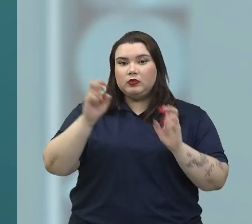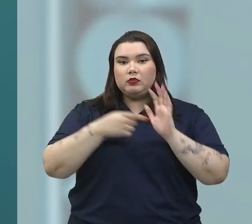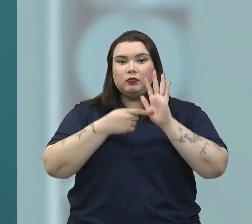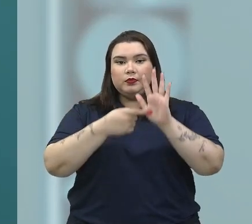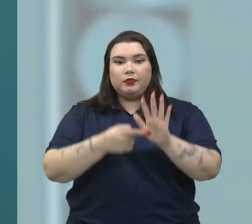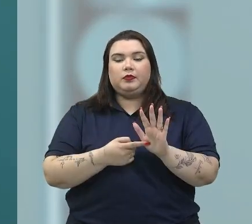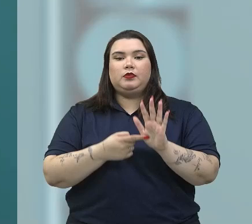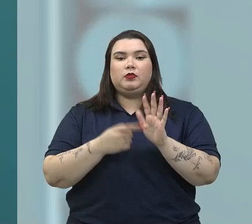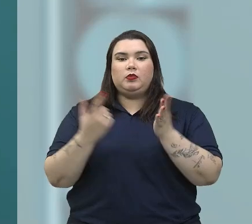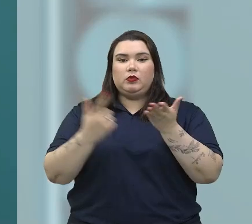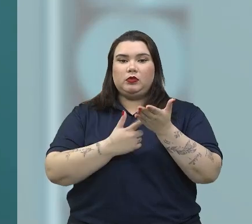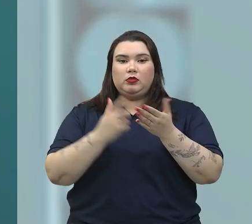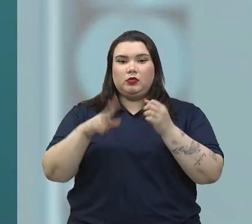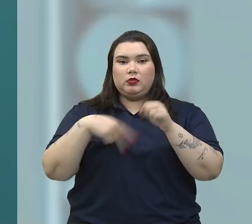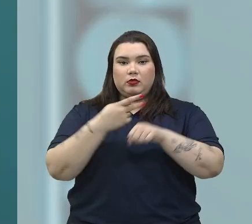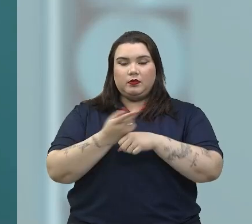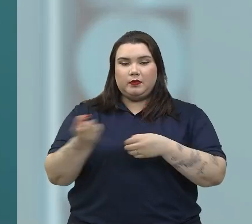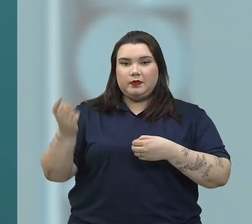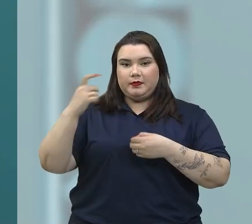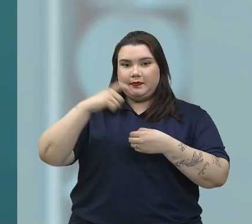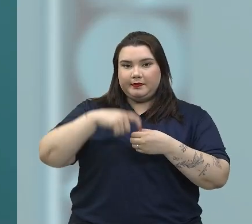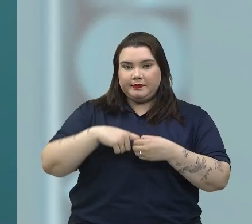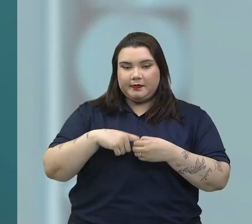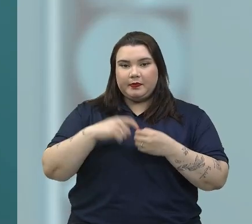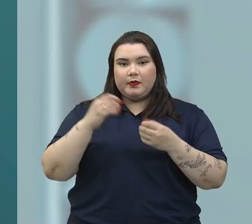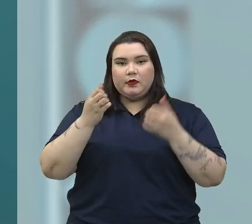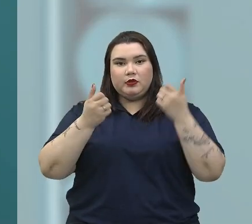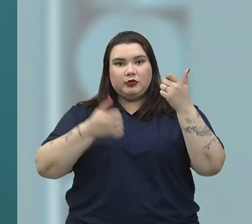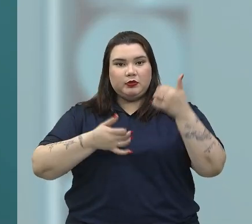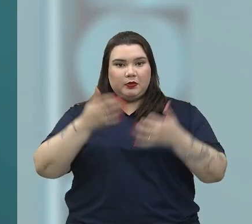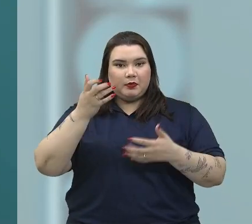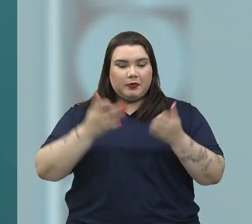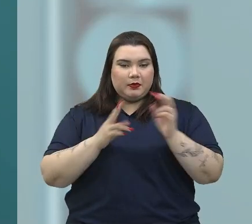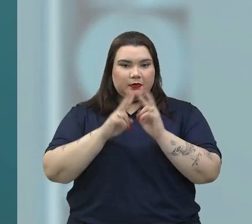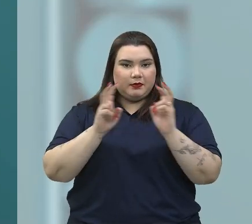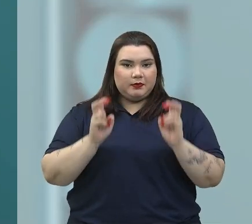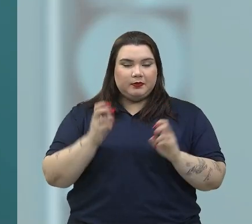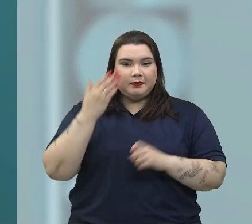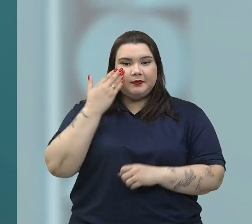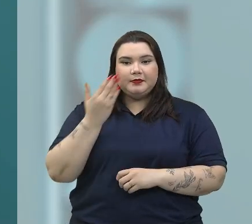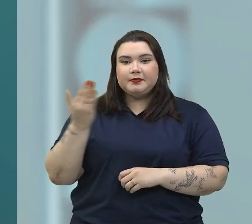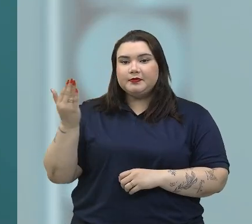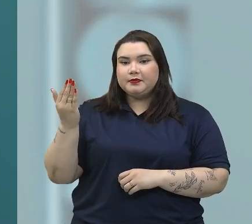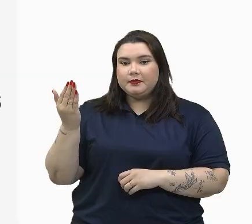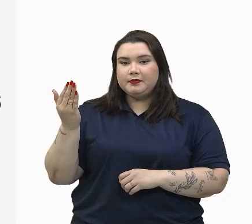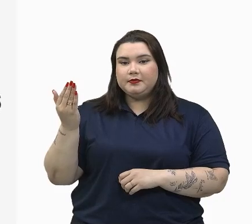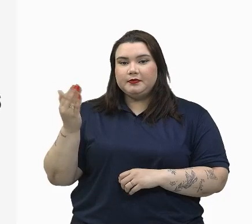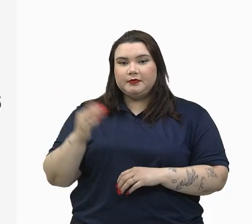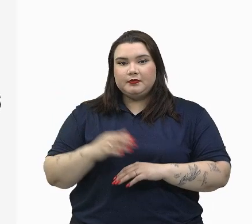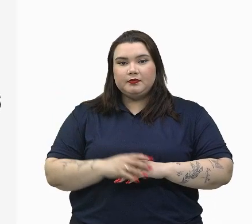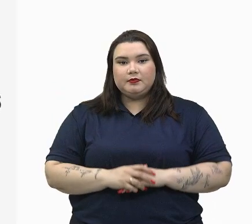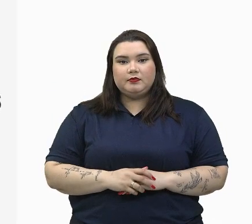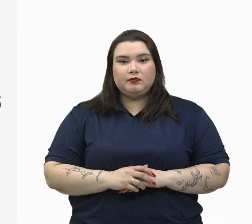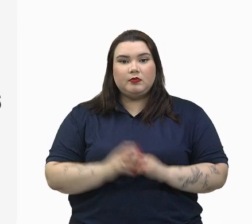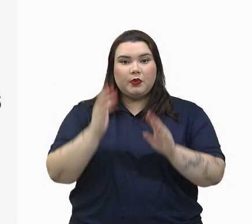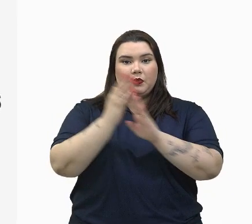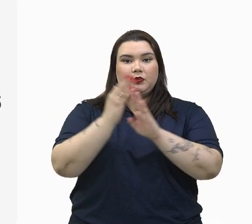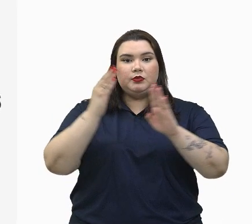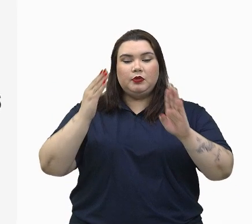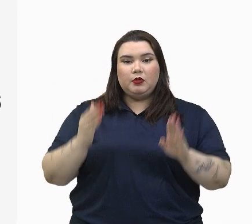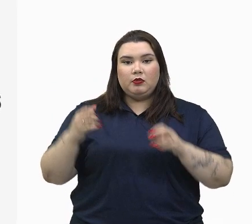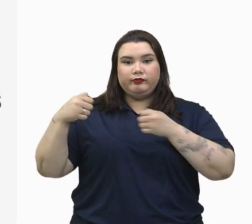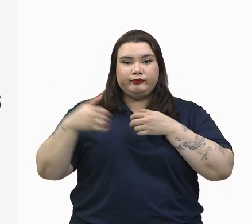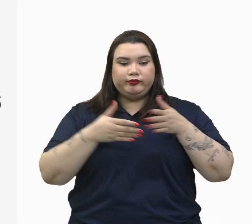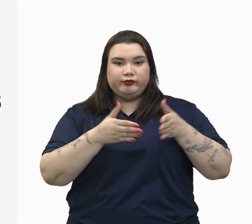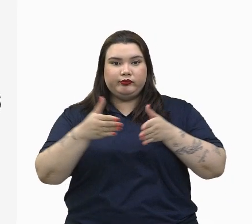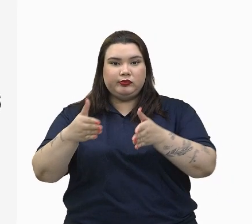uma determinada obra e depois a gente volta aqui para comentar a respeito desse trecho. Acompanhe. O descobrimento do Rio